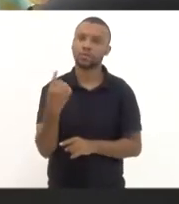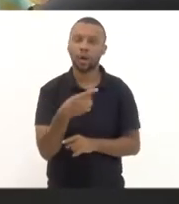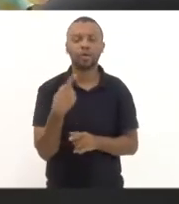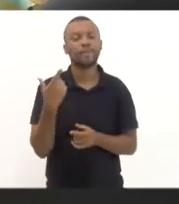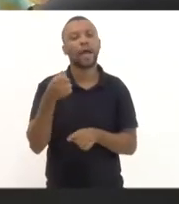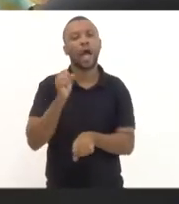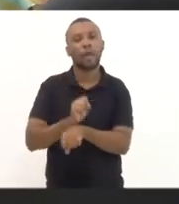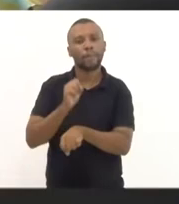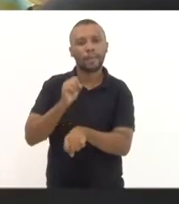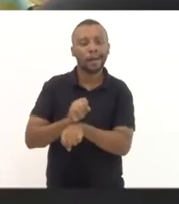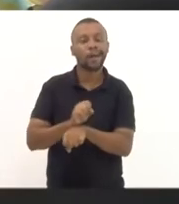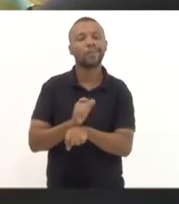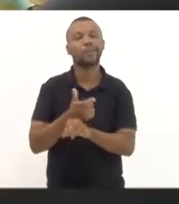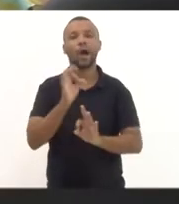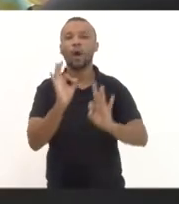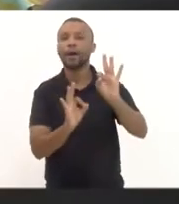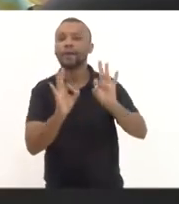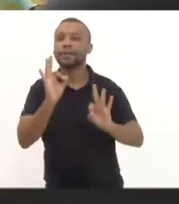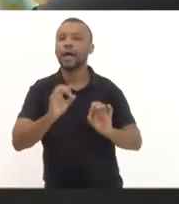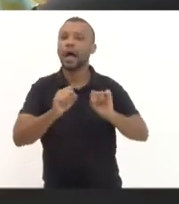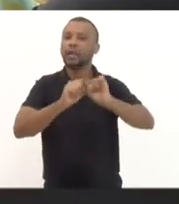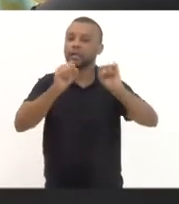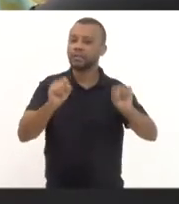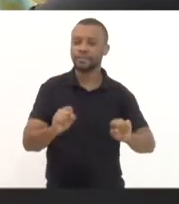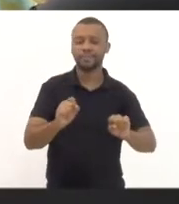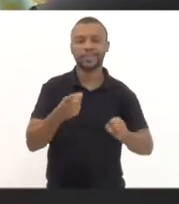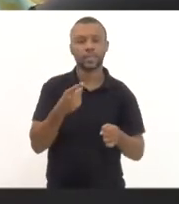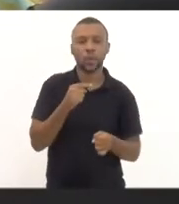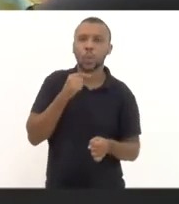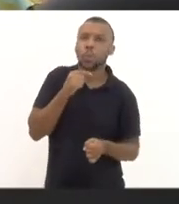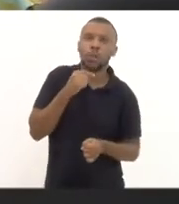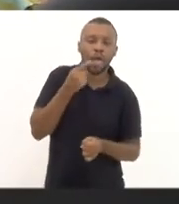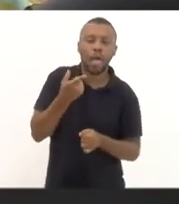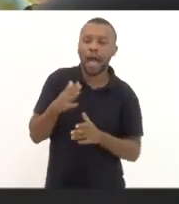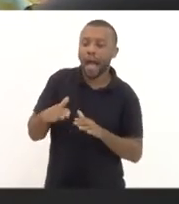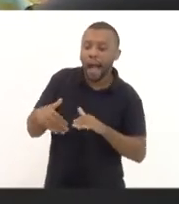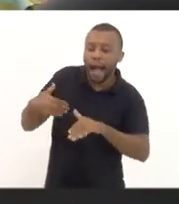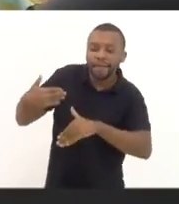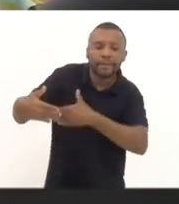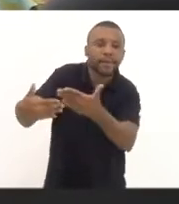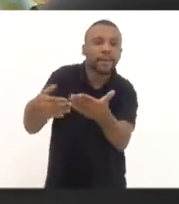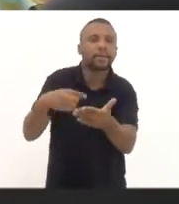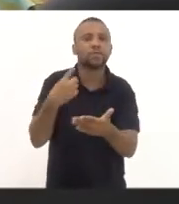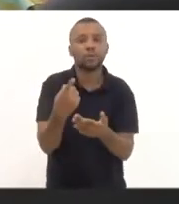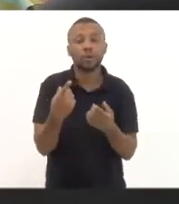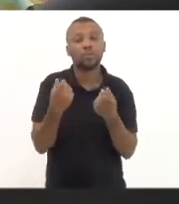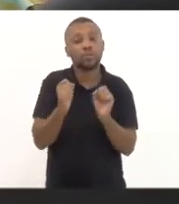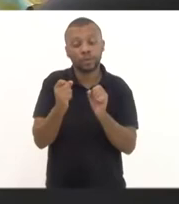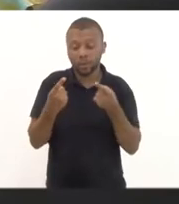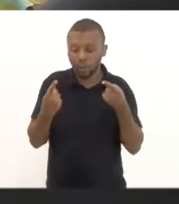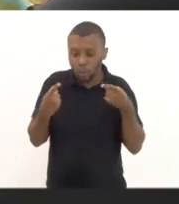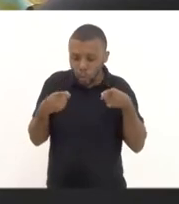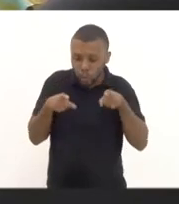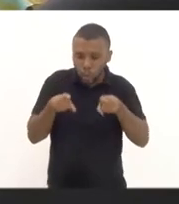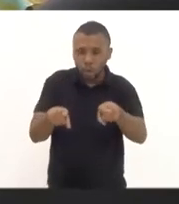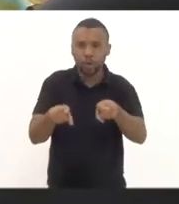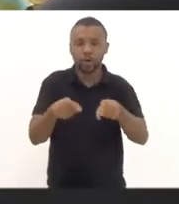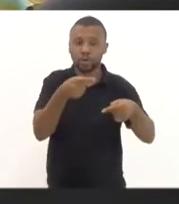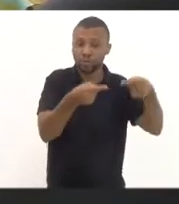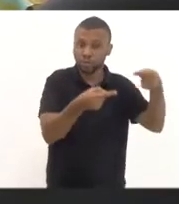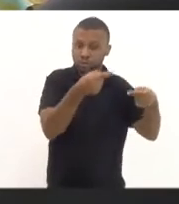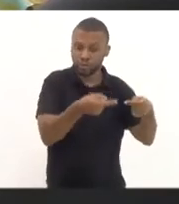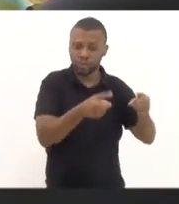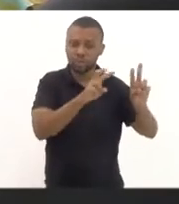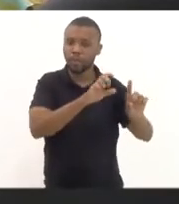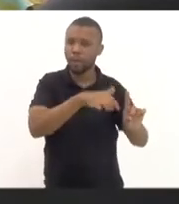sistematização a gente não começa a avançar então a gente faz um Daria concomitantemente até porque eu acho que